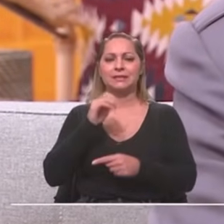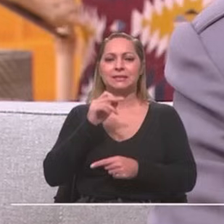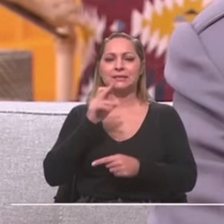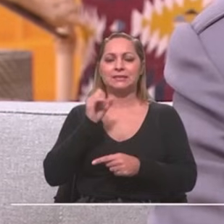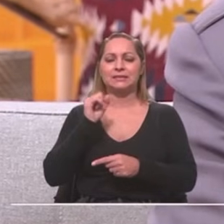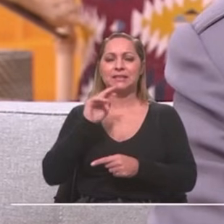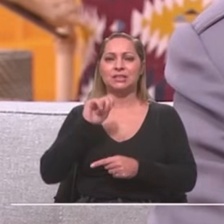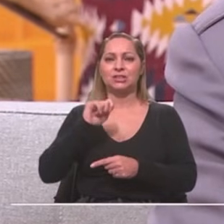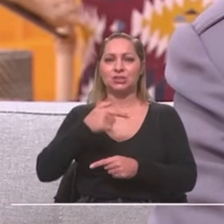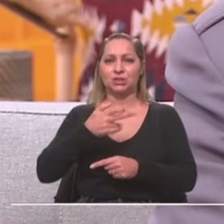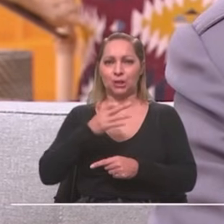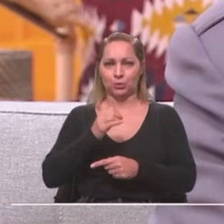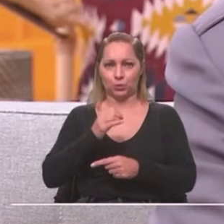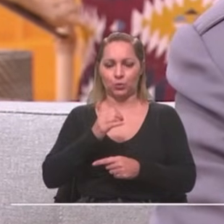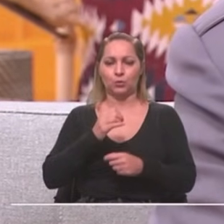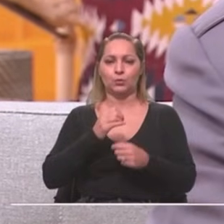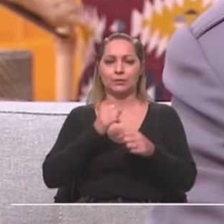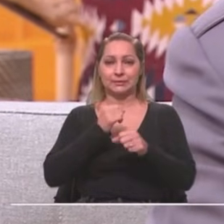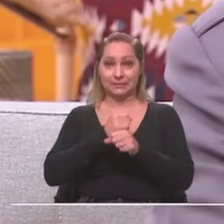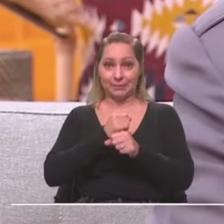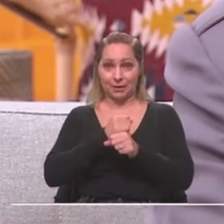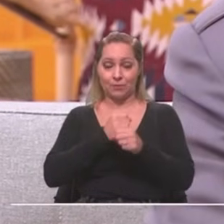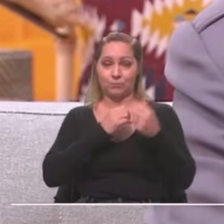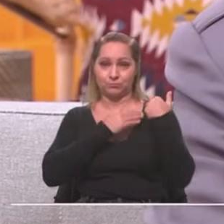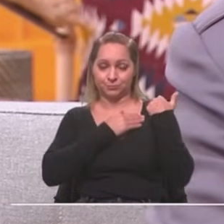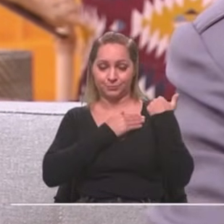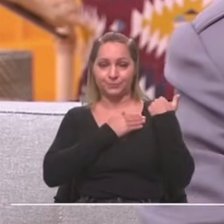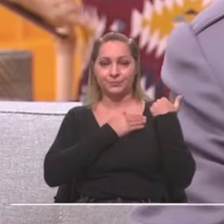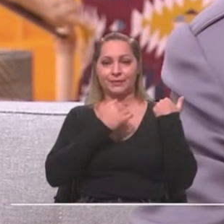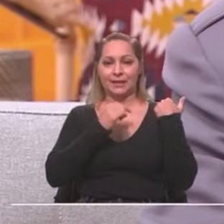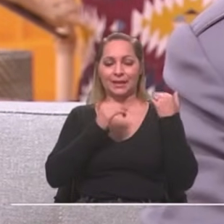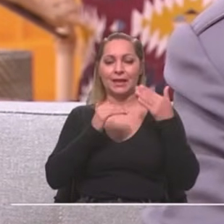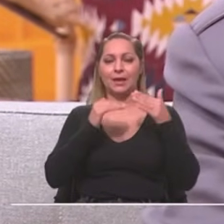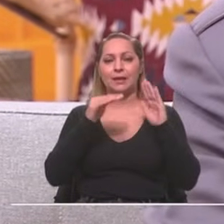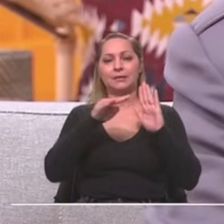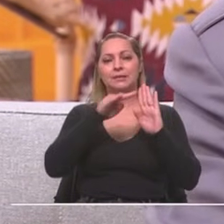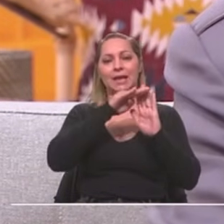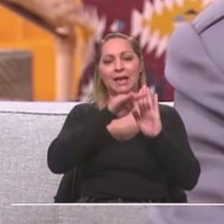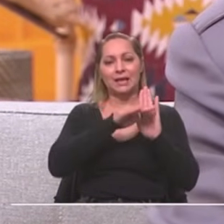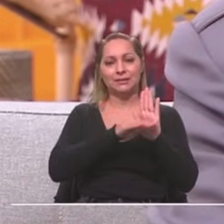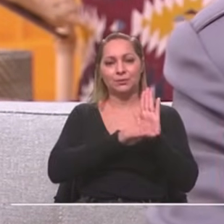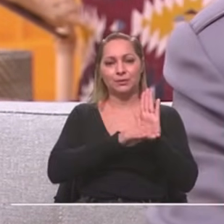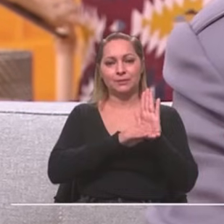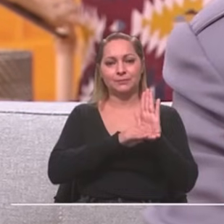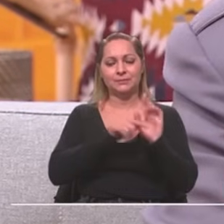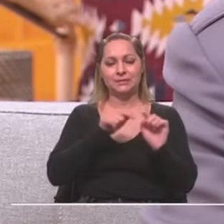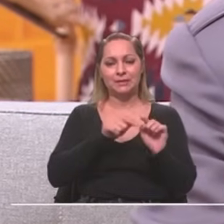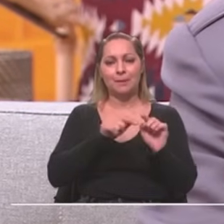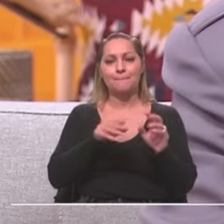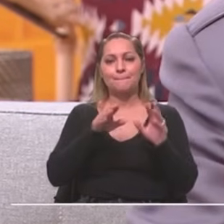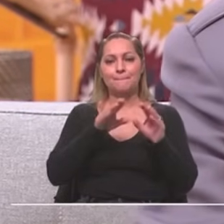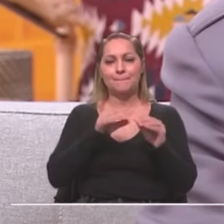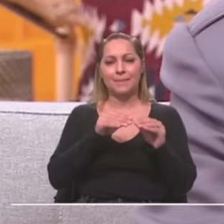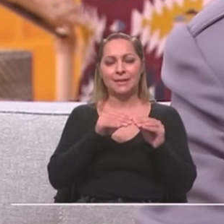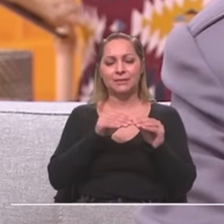O sargento é uma, se calhar, uma das categorias mais que consegue